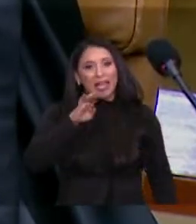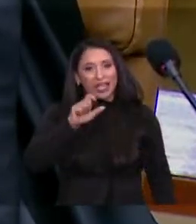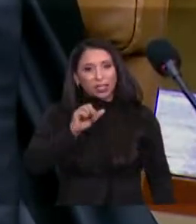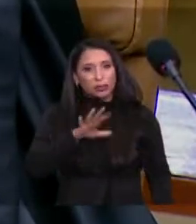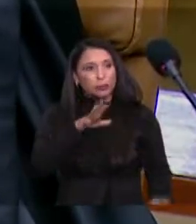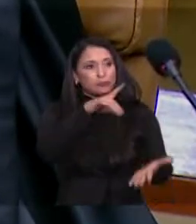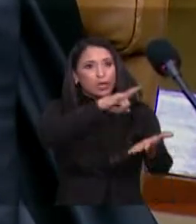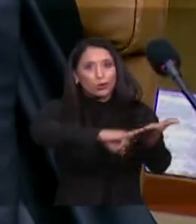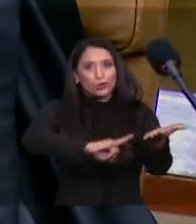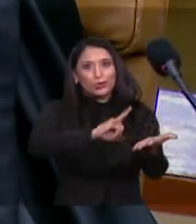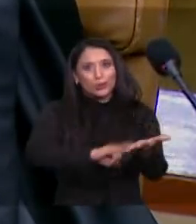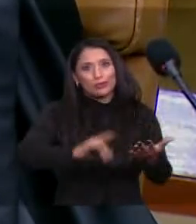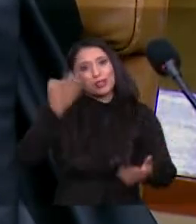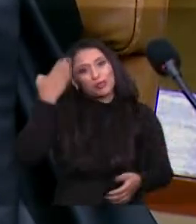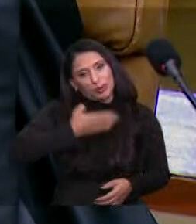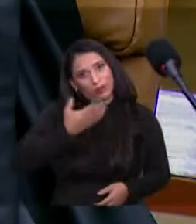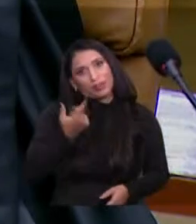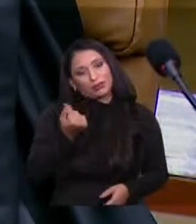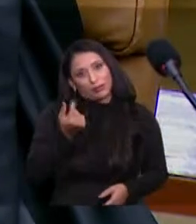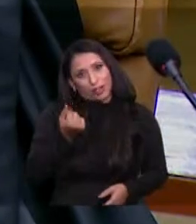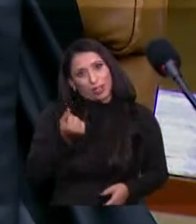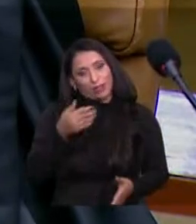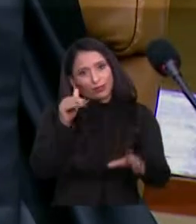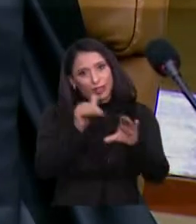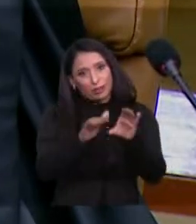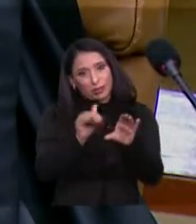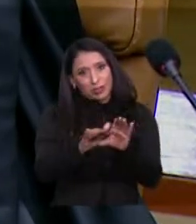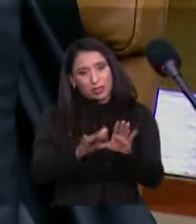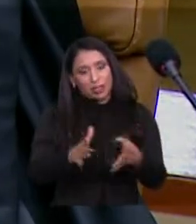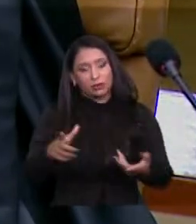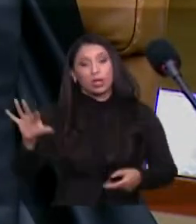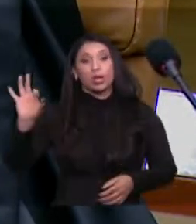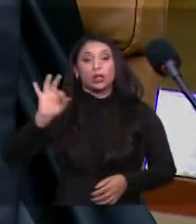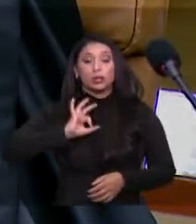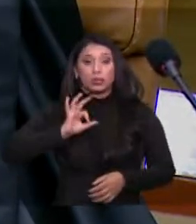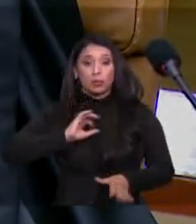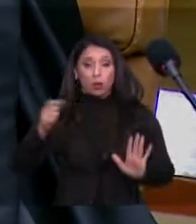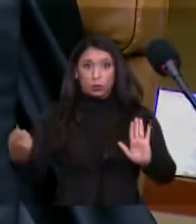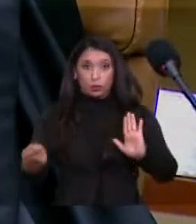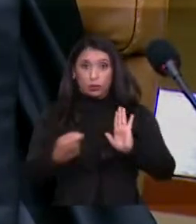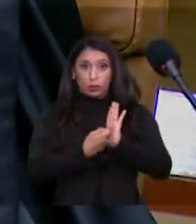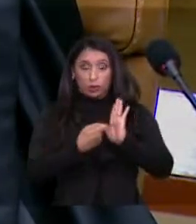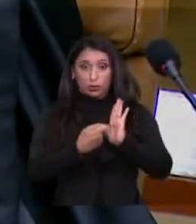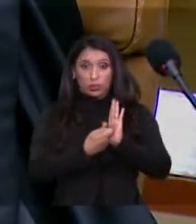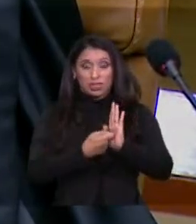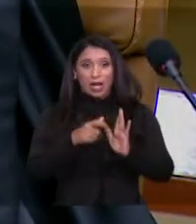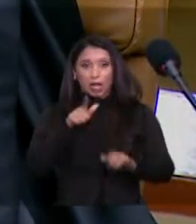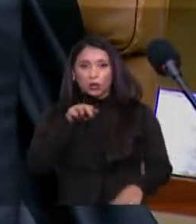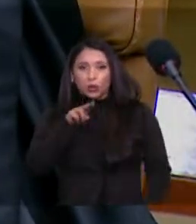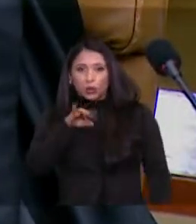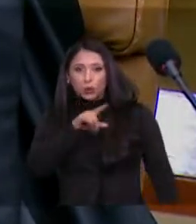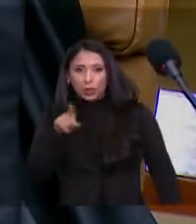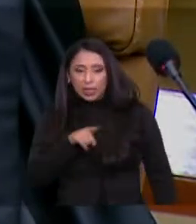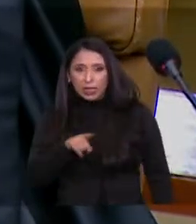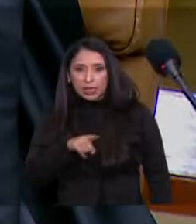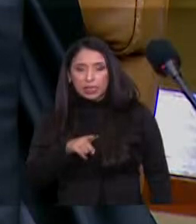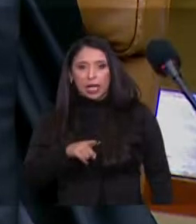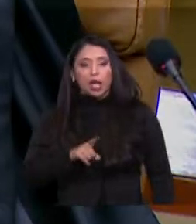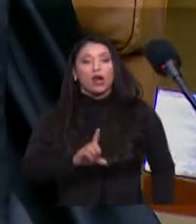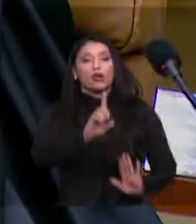há uma detalhada informação policial segundo a qual denunciado Luiz Pereira Duarte de Amorim